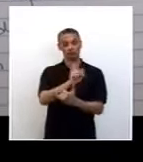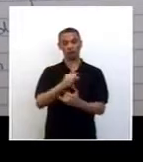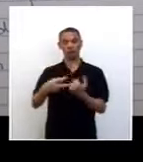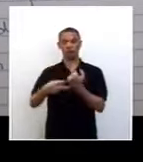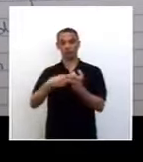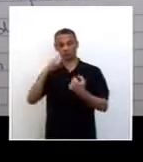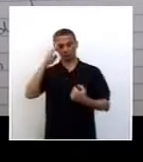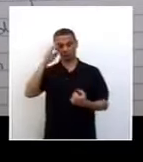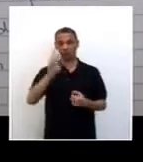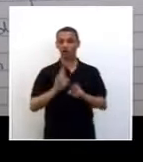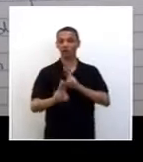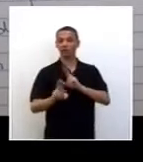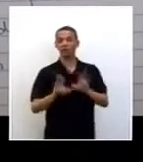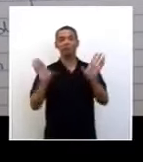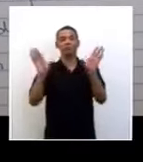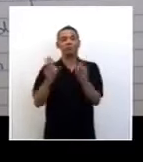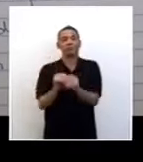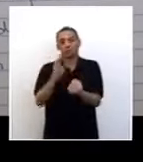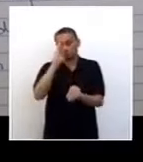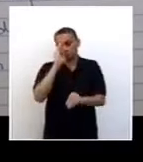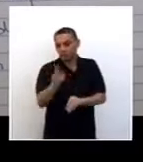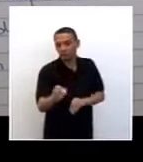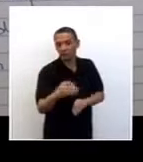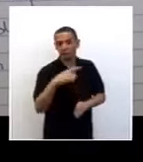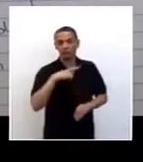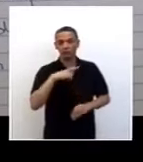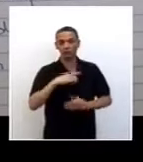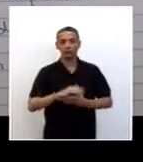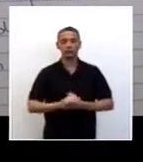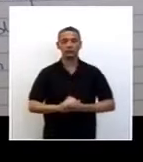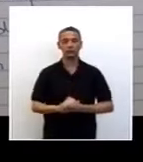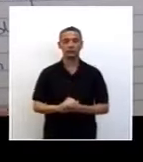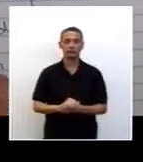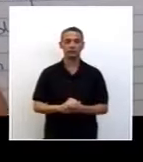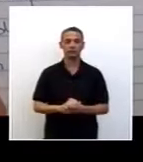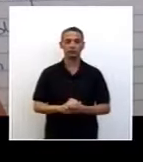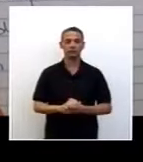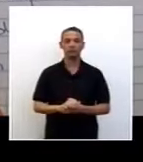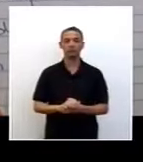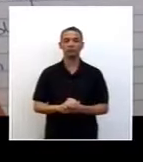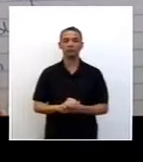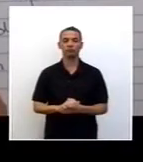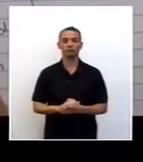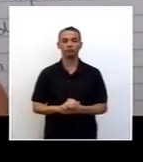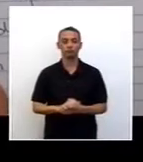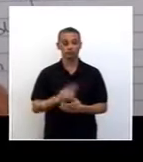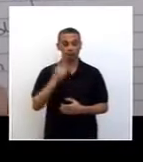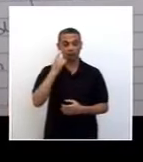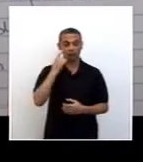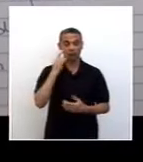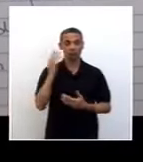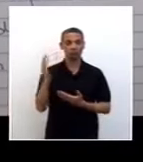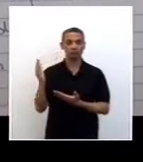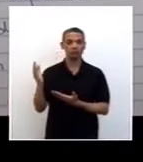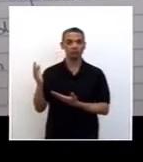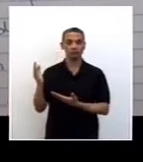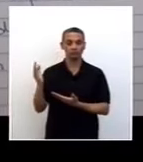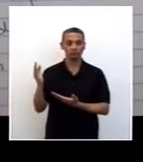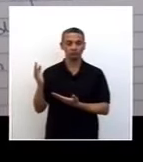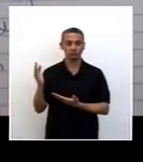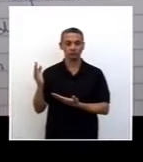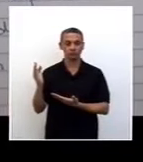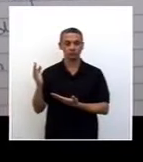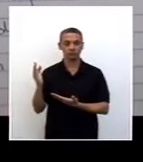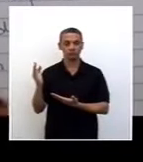verbo principal eu vou dar resposta curta lá colocar o que o outro não aparece o viés né